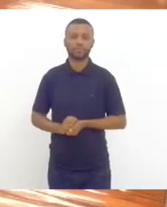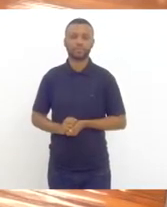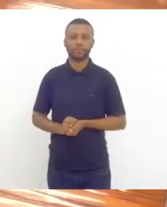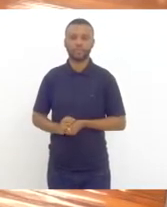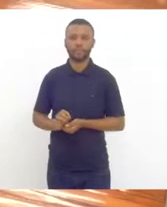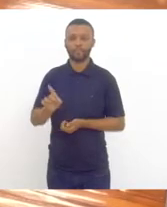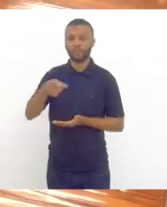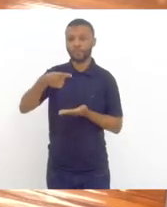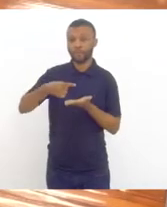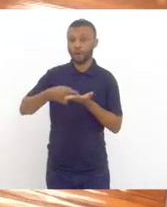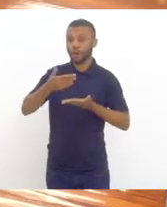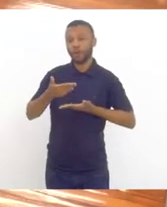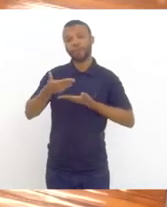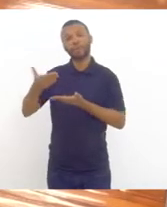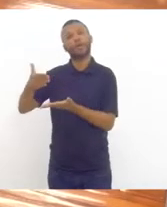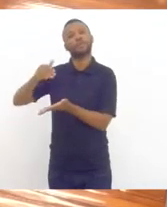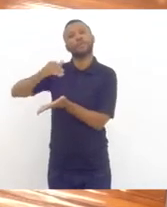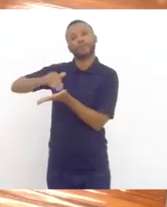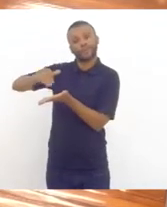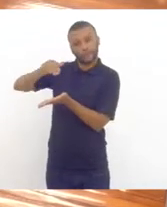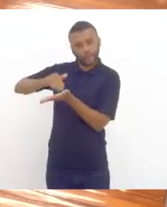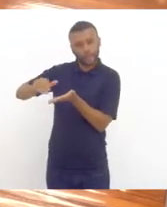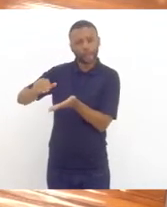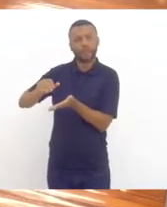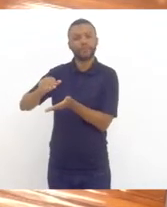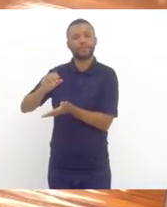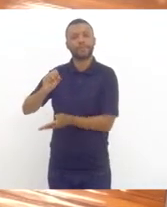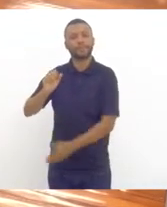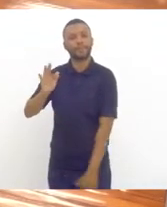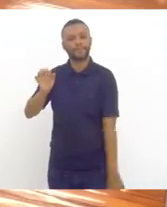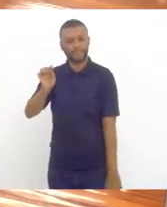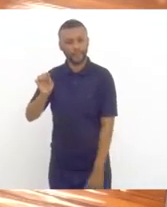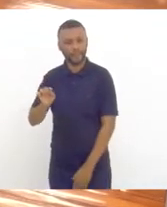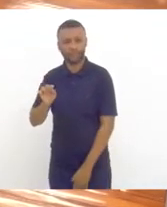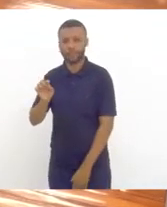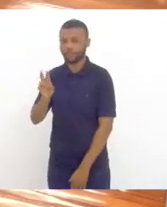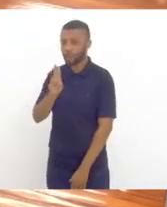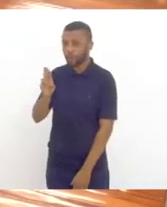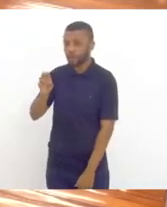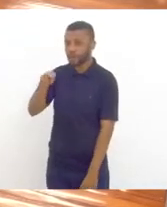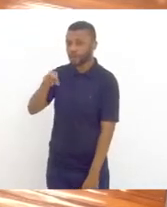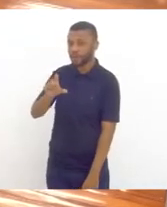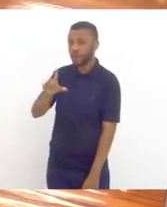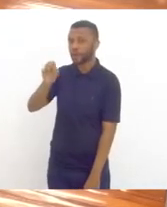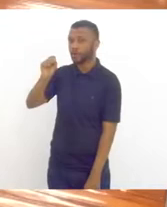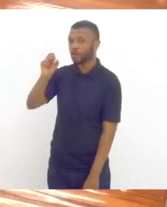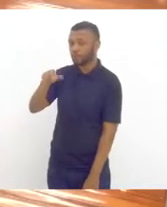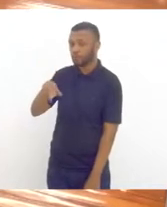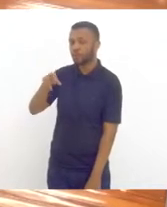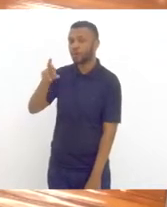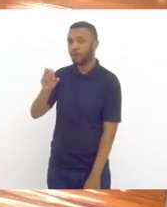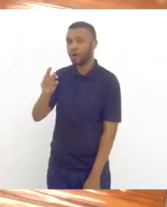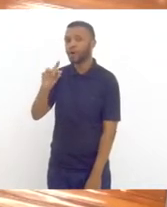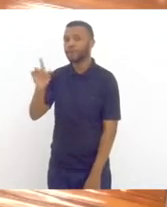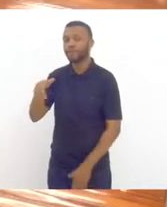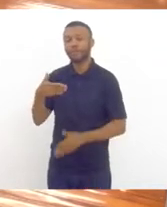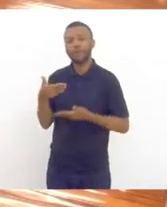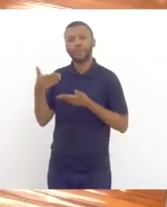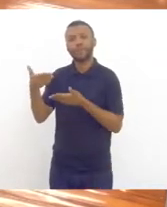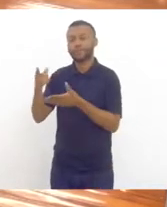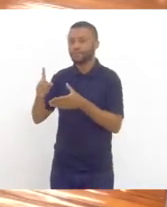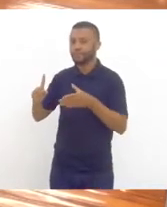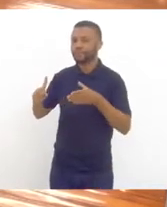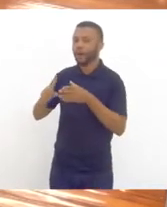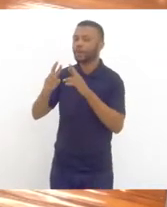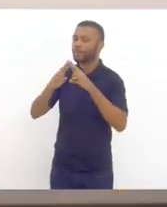pelo secretário de Fazenda, Nelson Rocha, a participar de uma audiência,